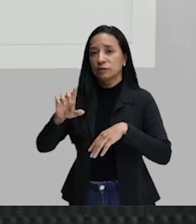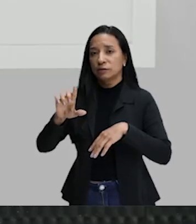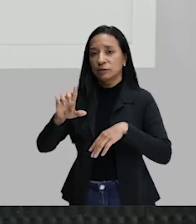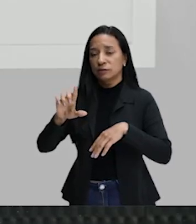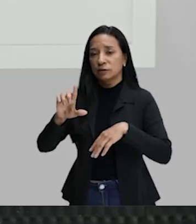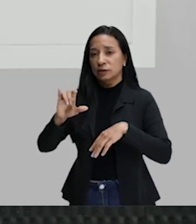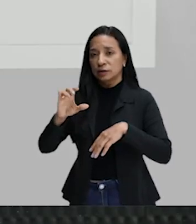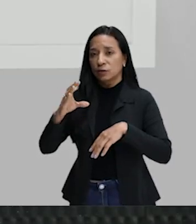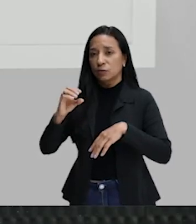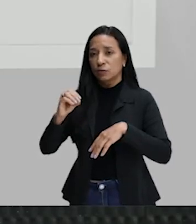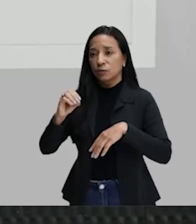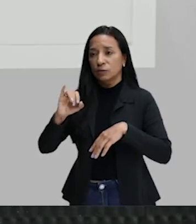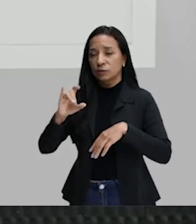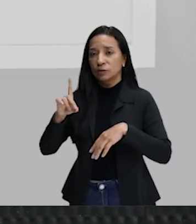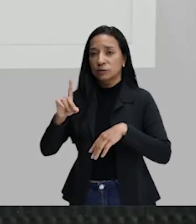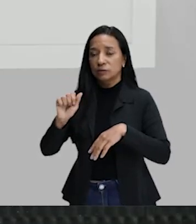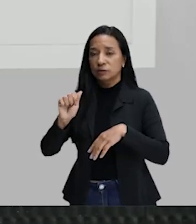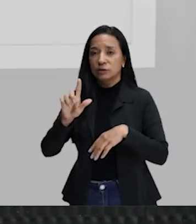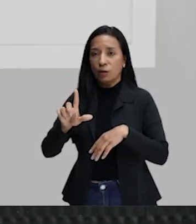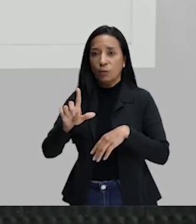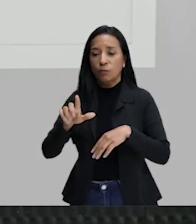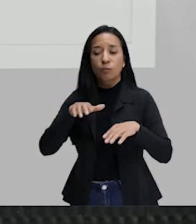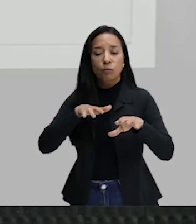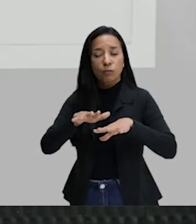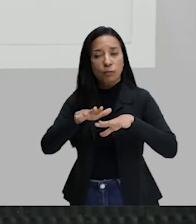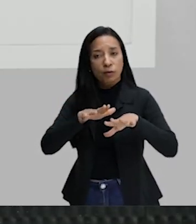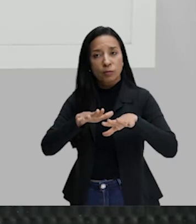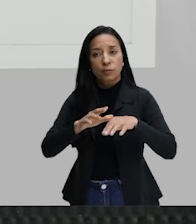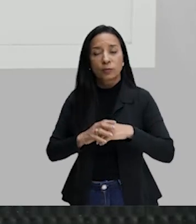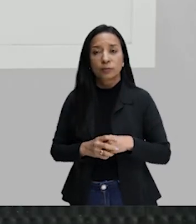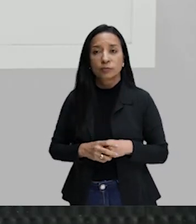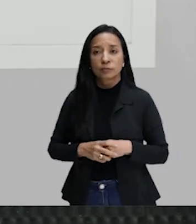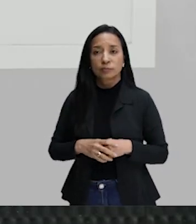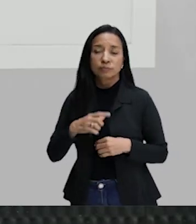movimento helicoidal. Certo? Mas quando nós temos o seguinte,